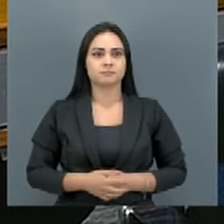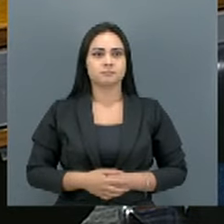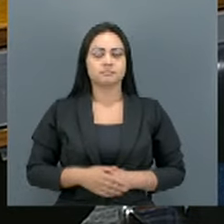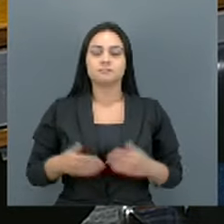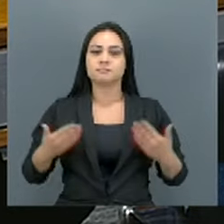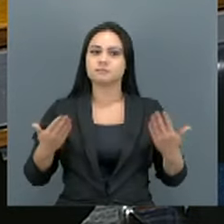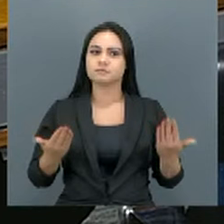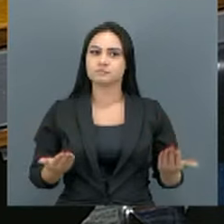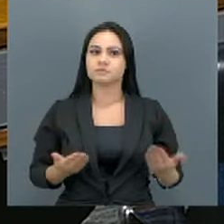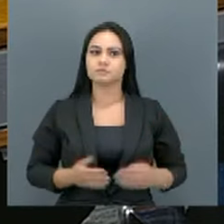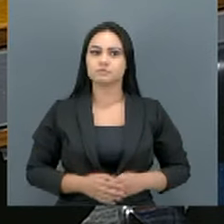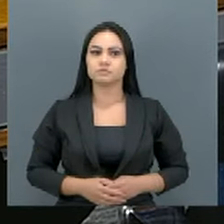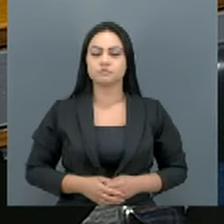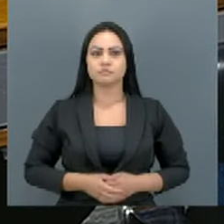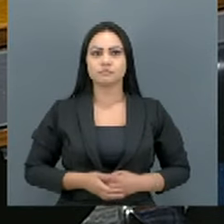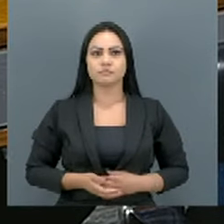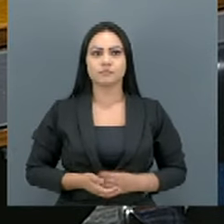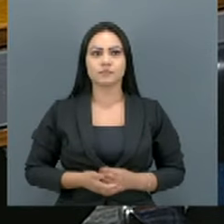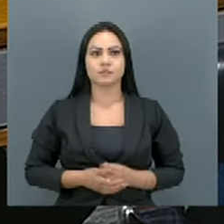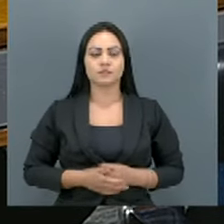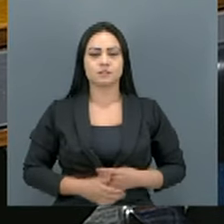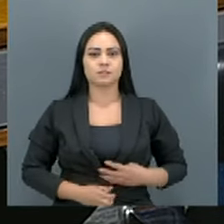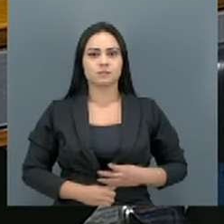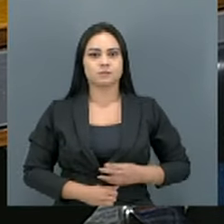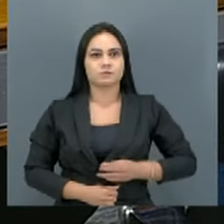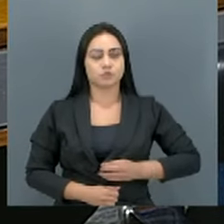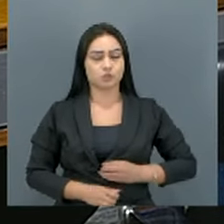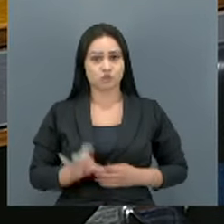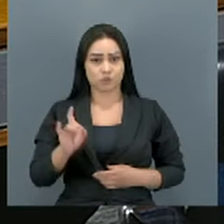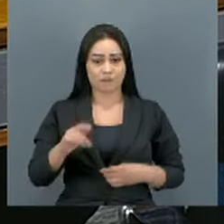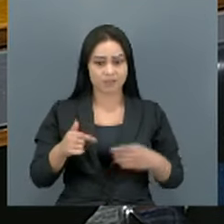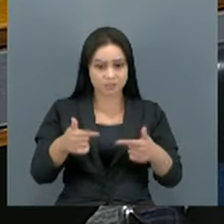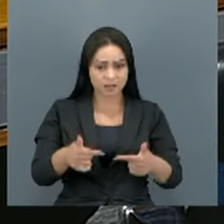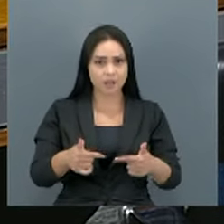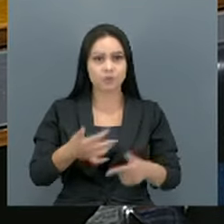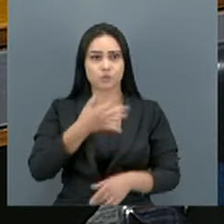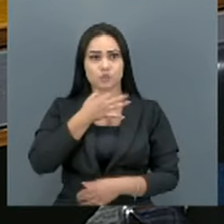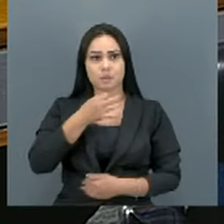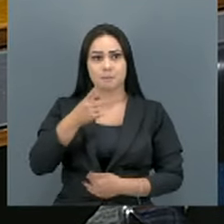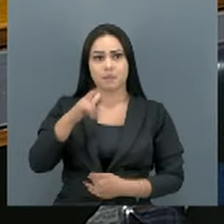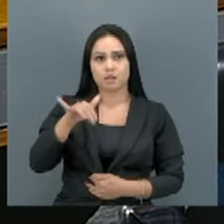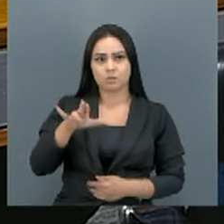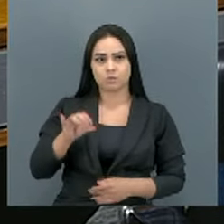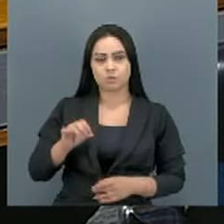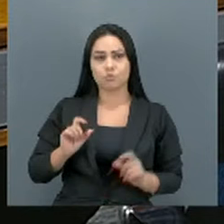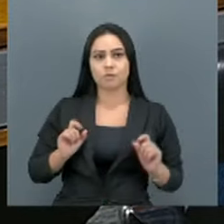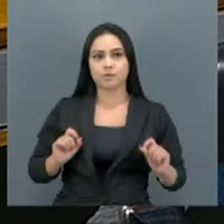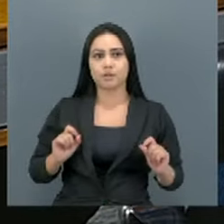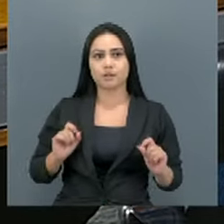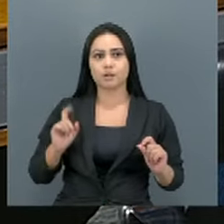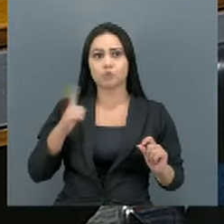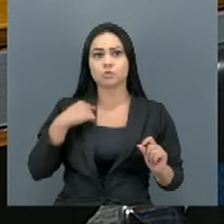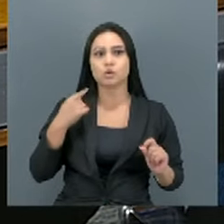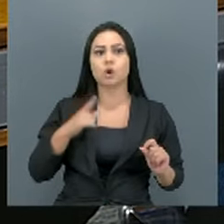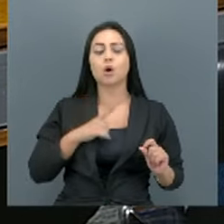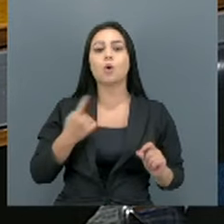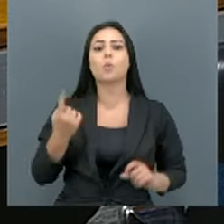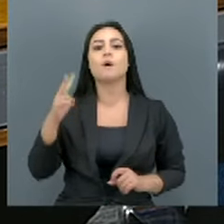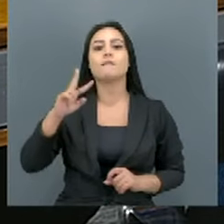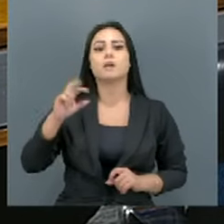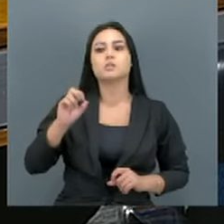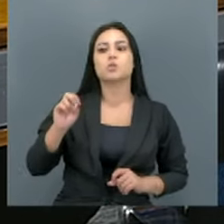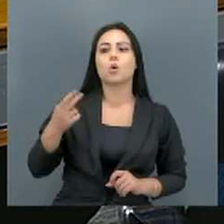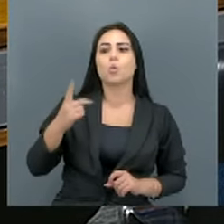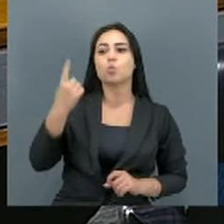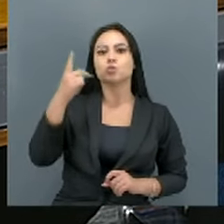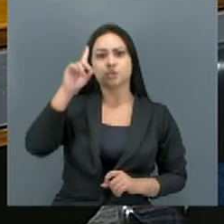Então, eu estou só querendo confrontar em uma sugestão, Plínio, Márcio Bittar, de que a gente pudesse uma vez ou um dia,